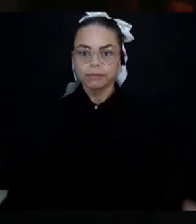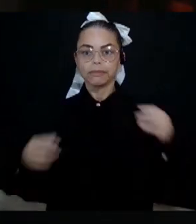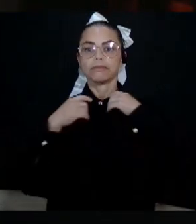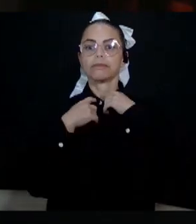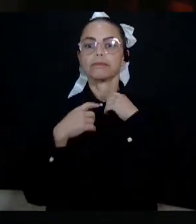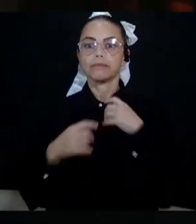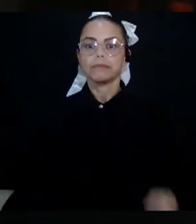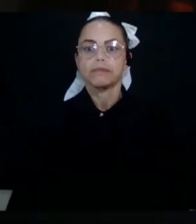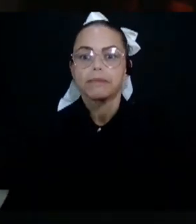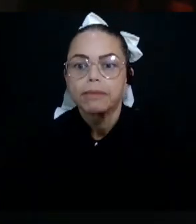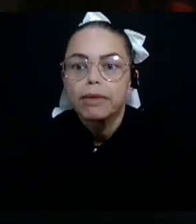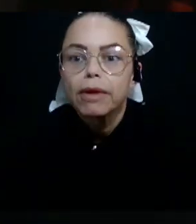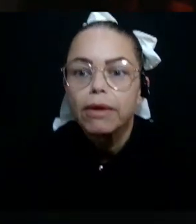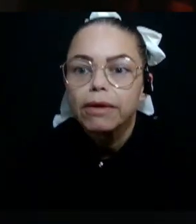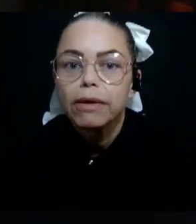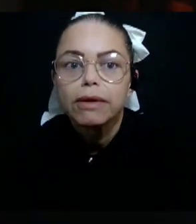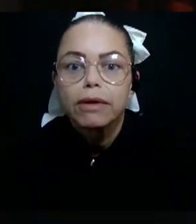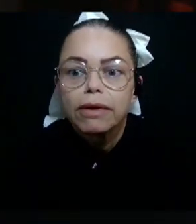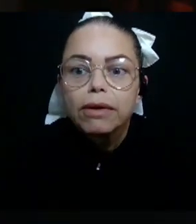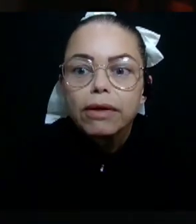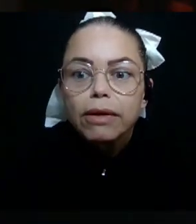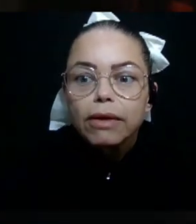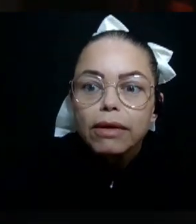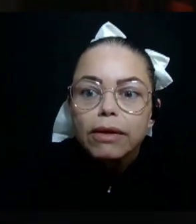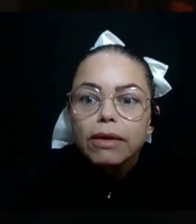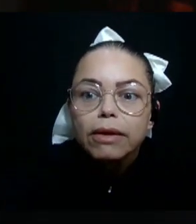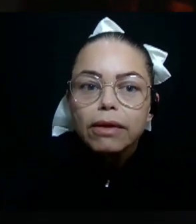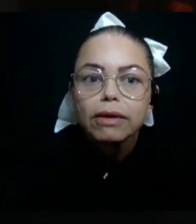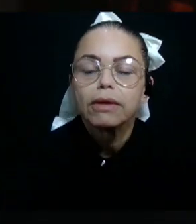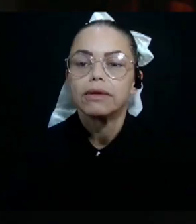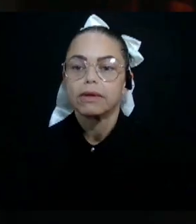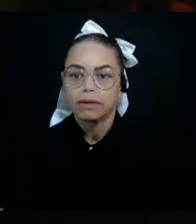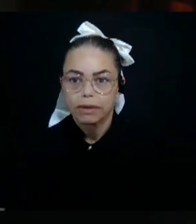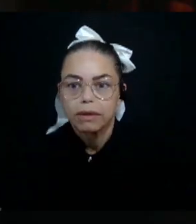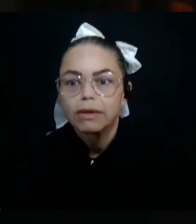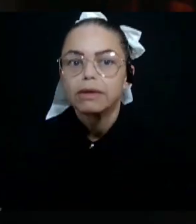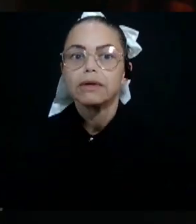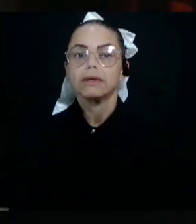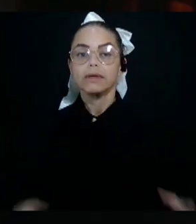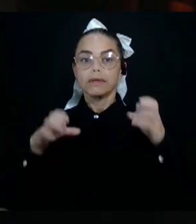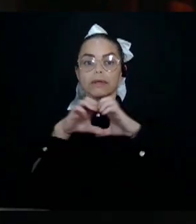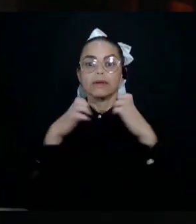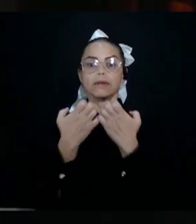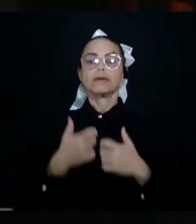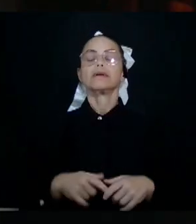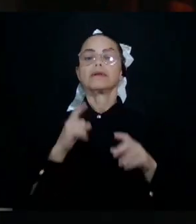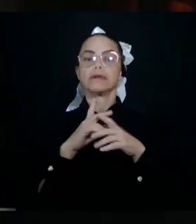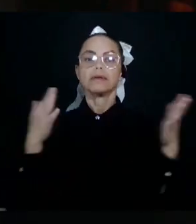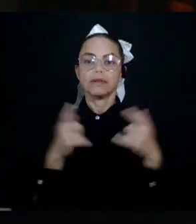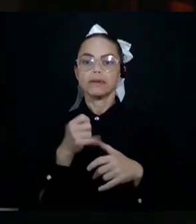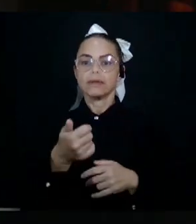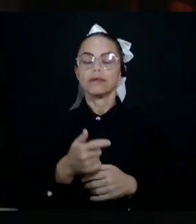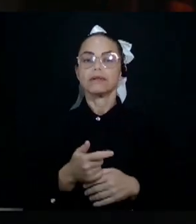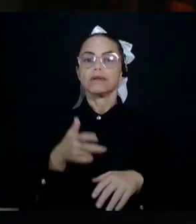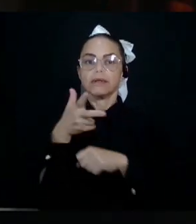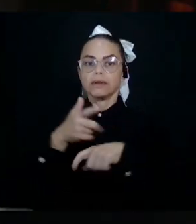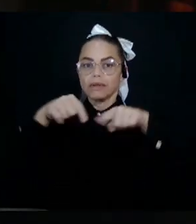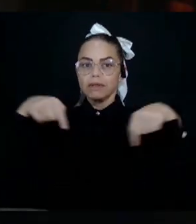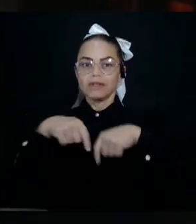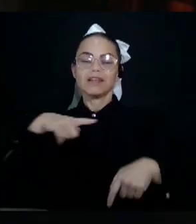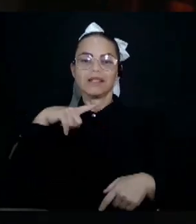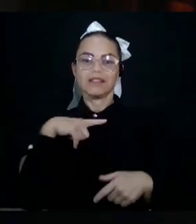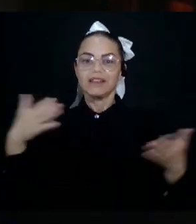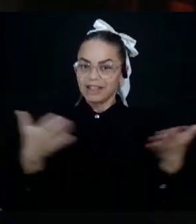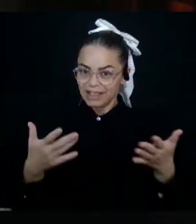vivo pela TV Câmara Campinas, também pelo YouTube. Nossa equipe está a postos. Daqui a pouquinho, depois do Estúdio Câmara, tem para você esta